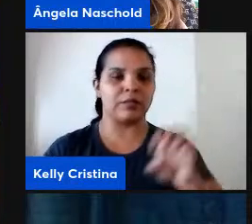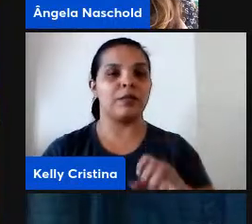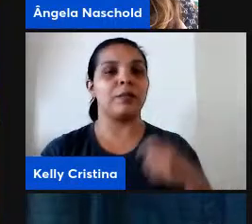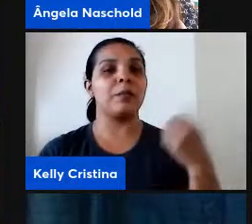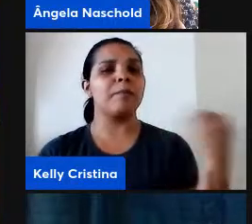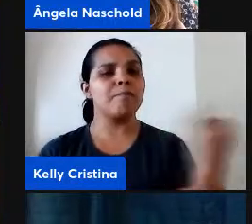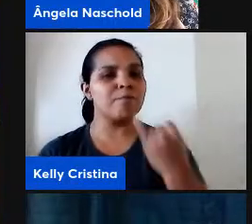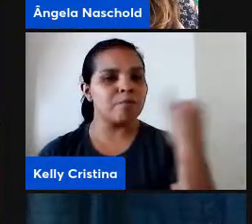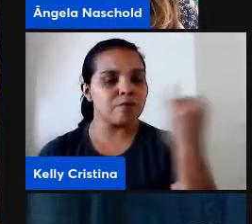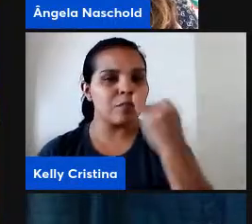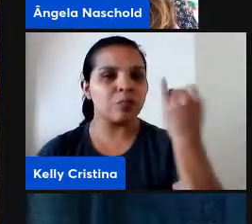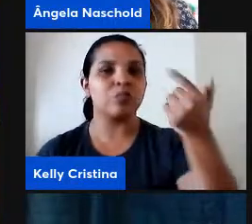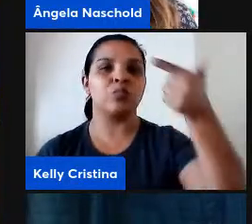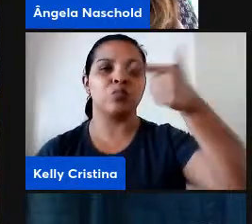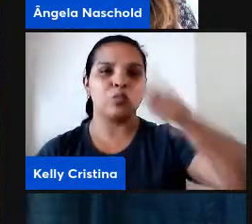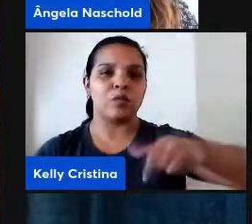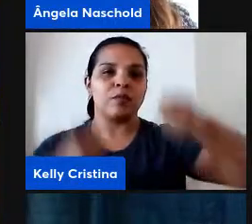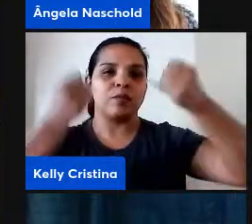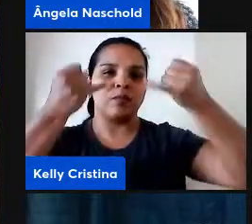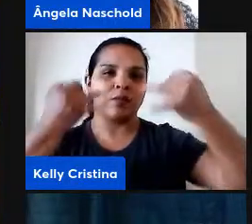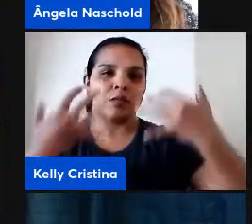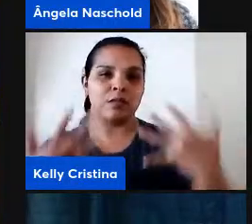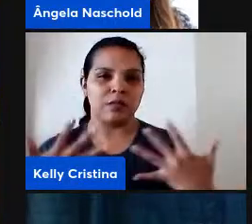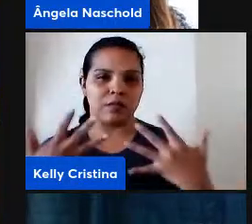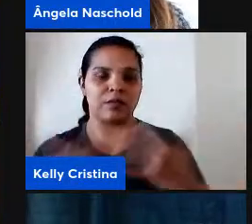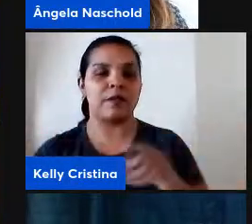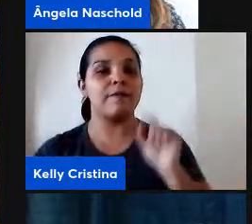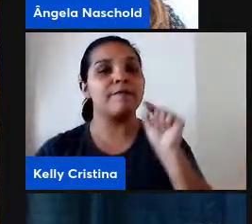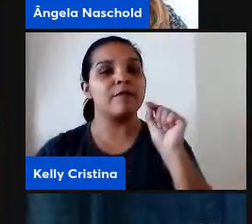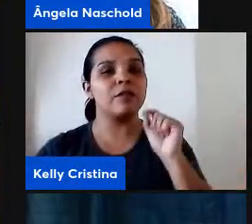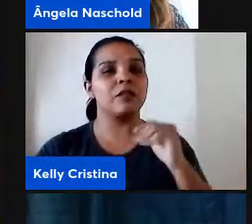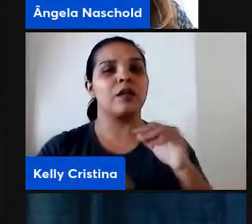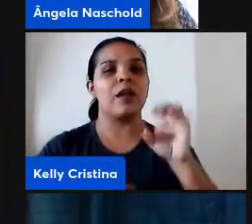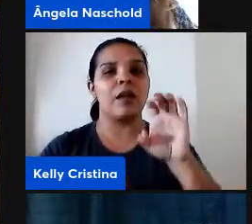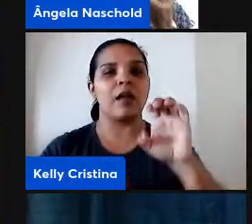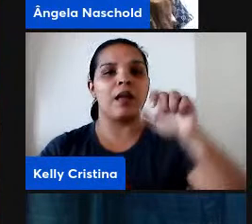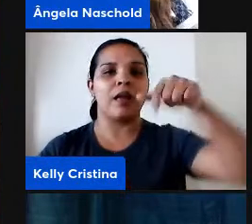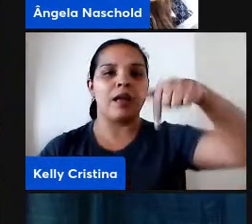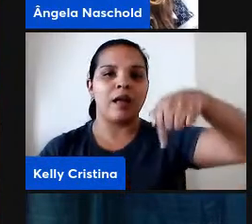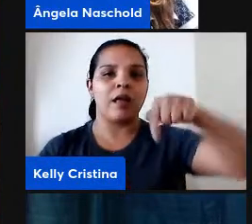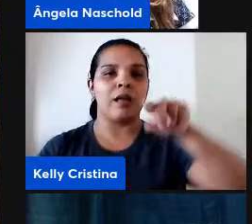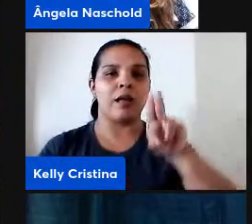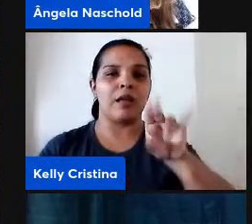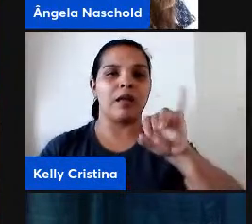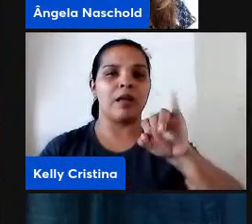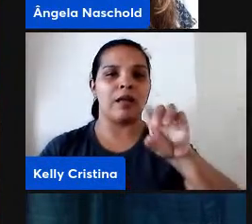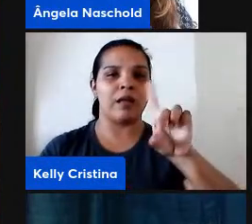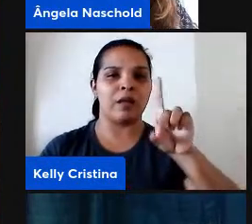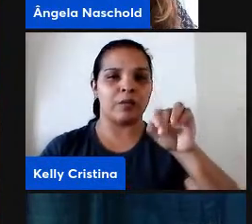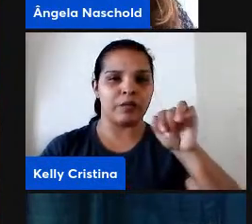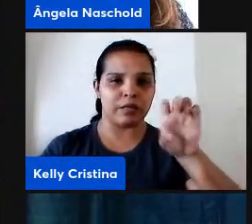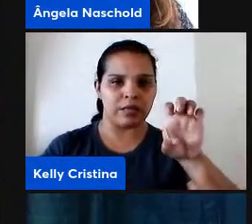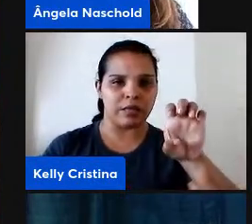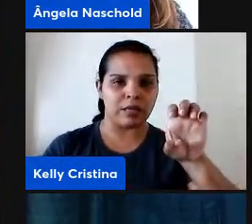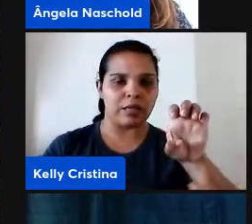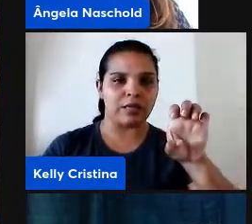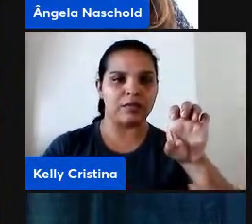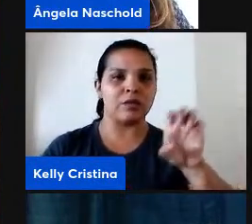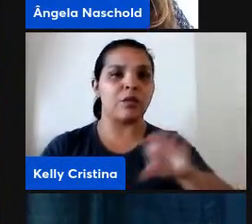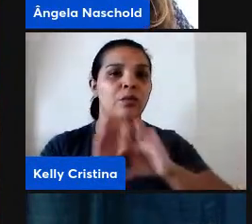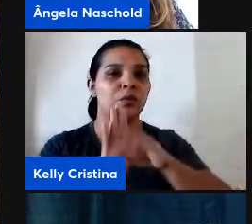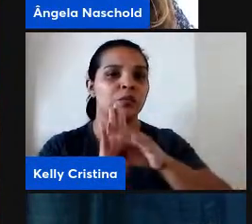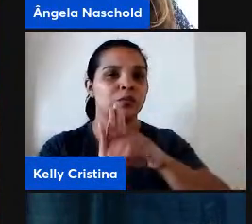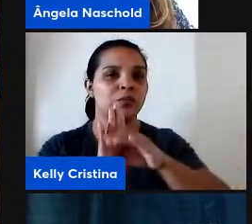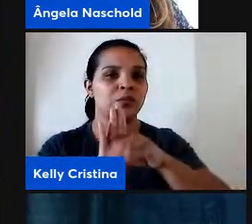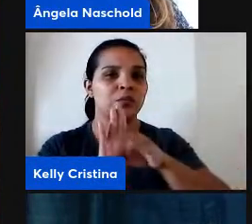né? Vejam, a equidade é um conceito bem recente. Eu recomendaria para